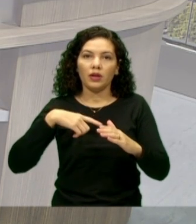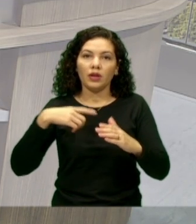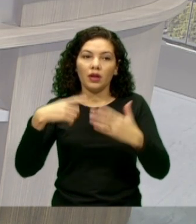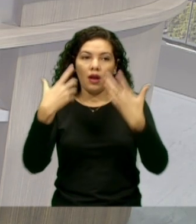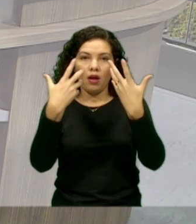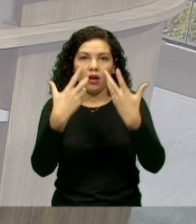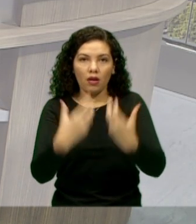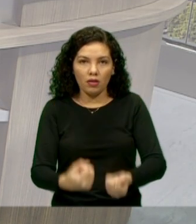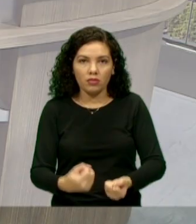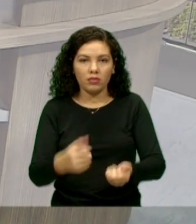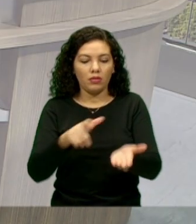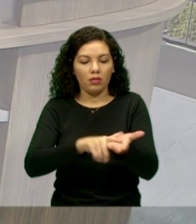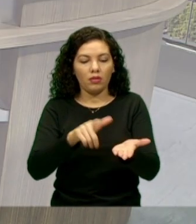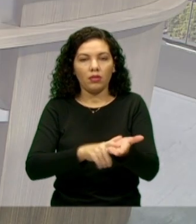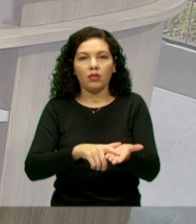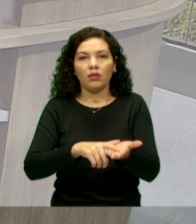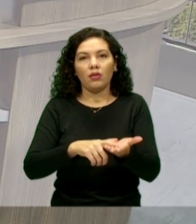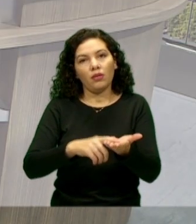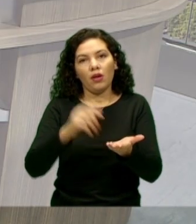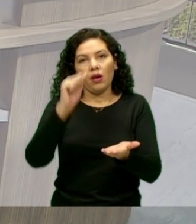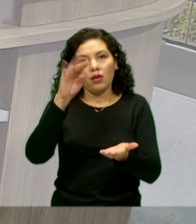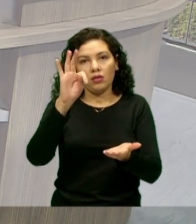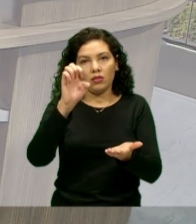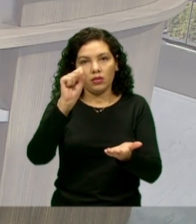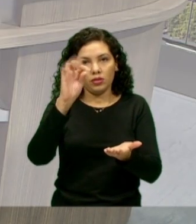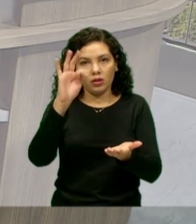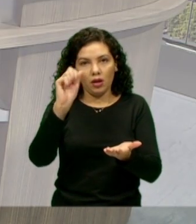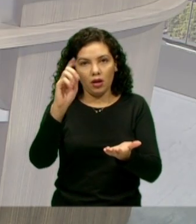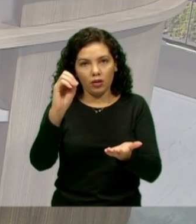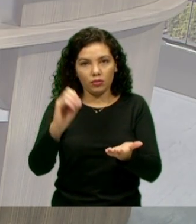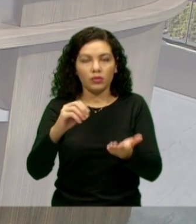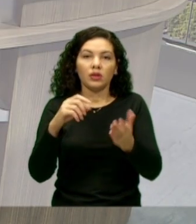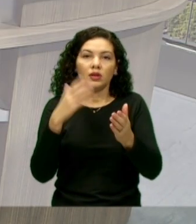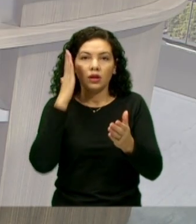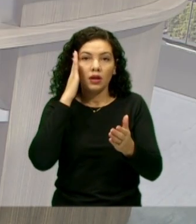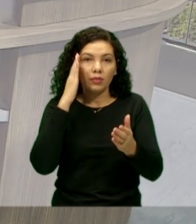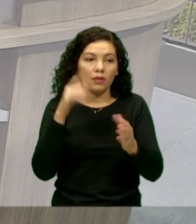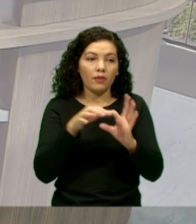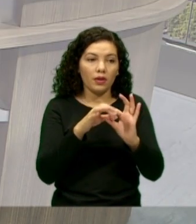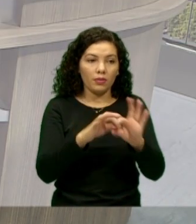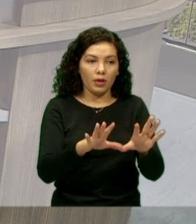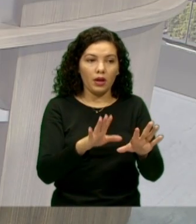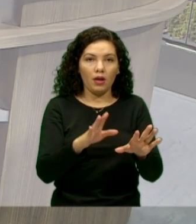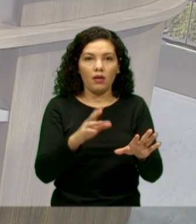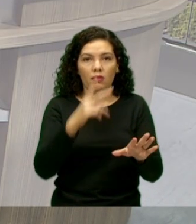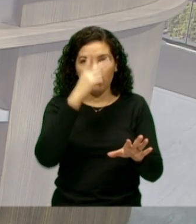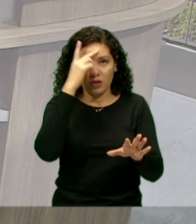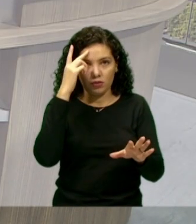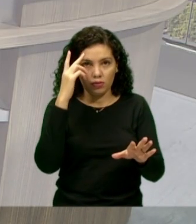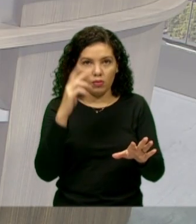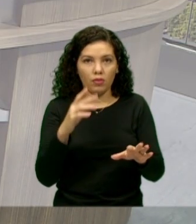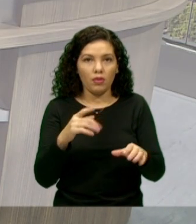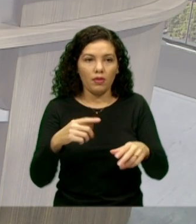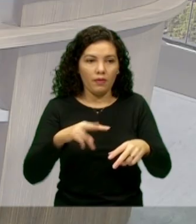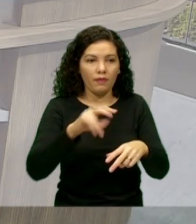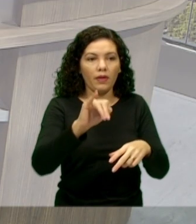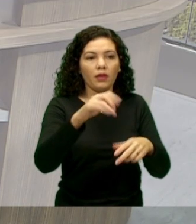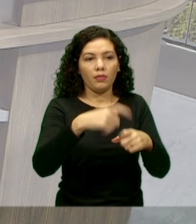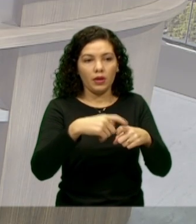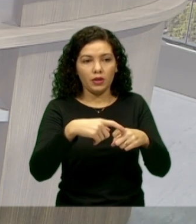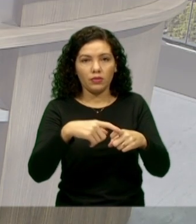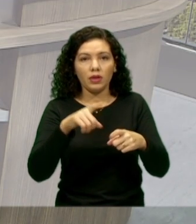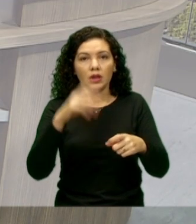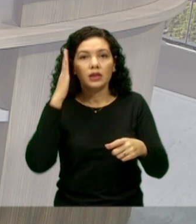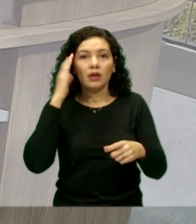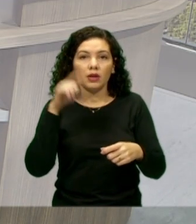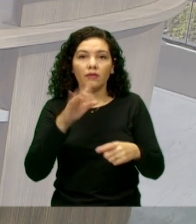aceitar atestados, saber que quando está liberando um funcionário, ele está ganhando a longevidade daquele funcionário no